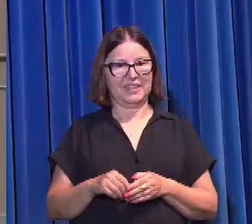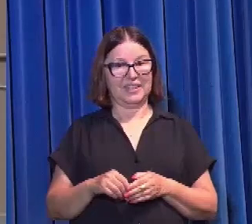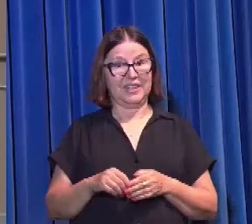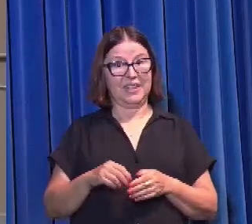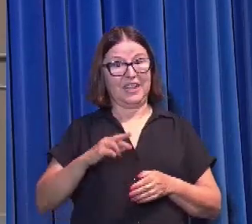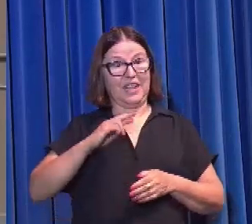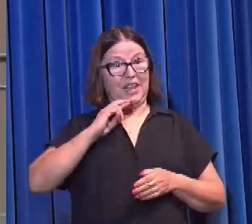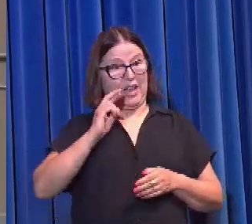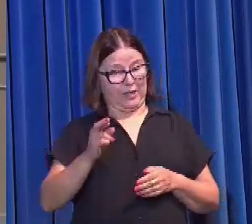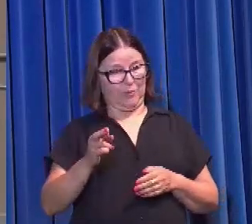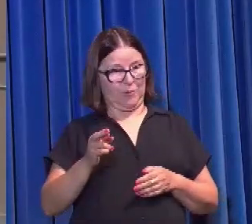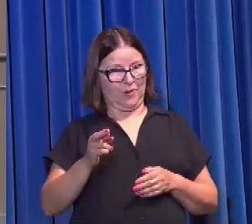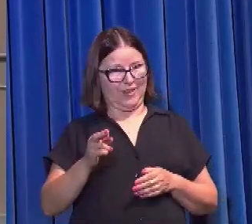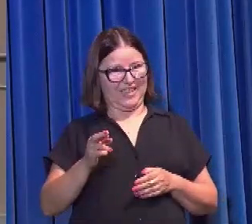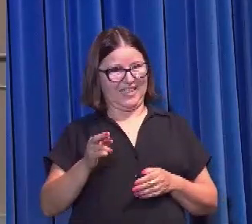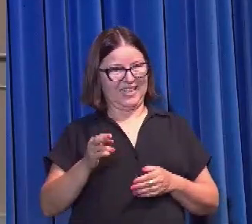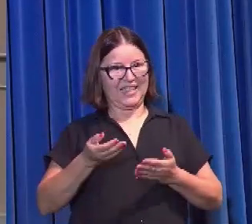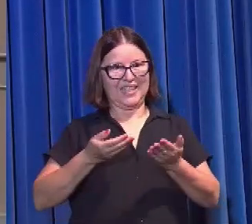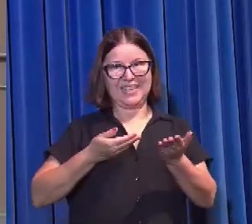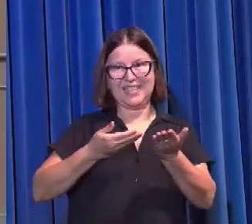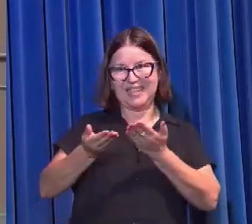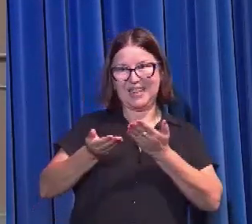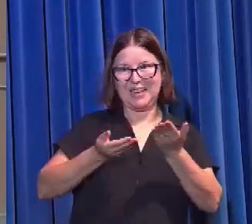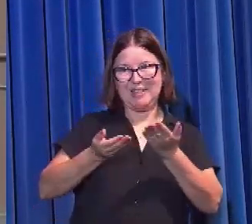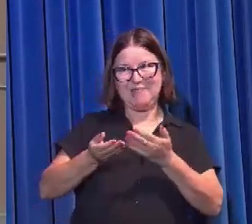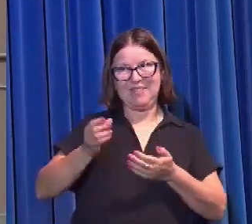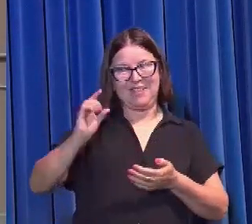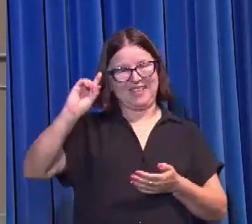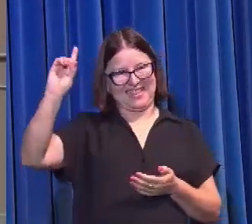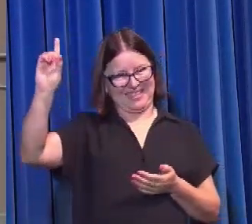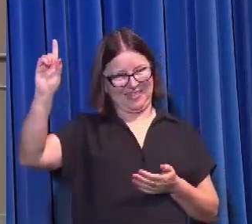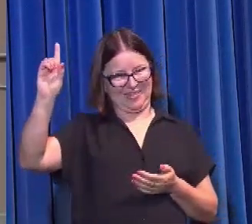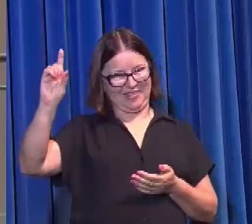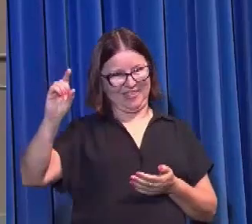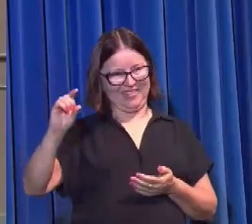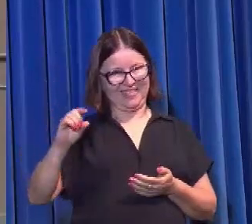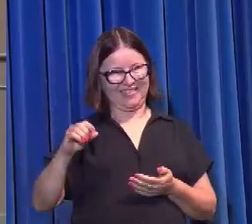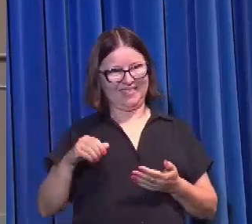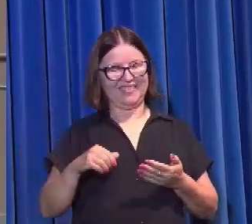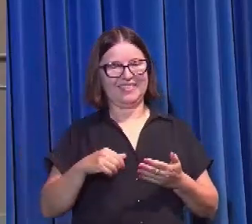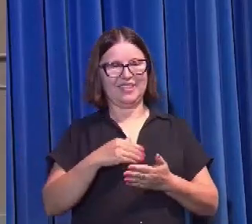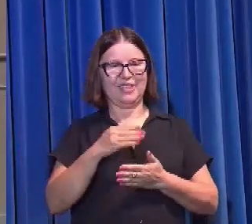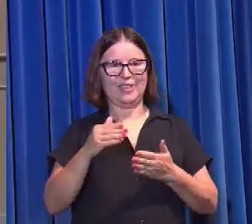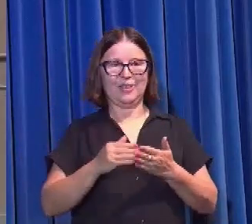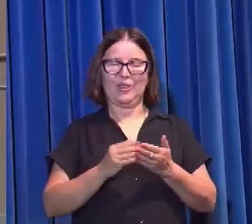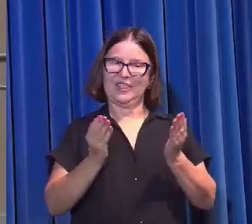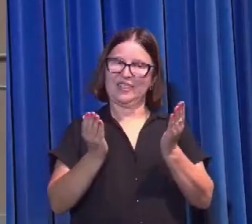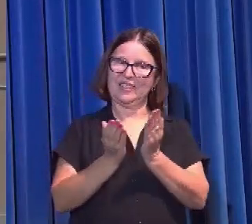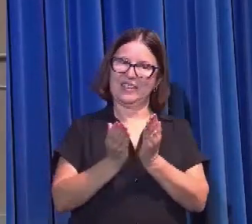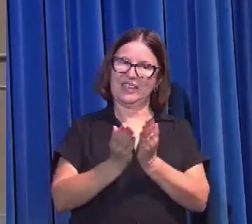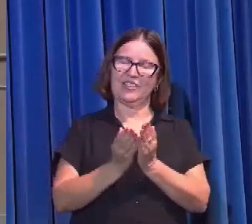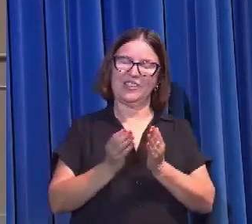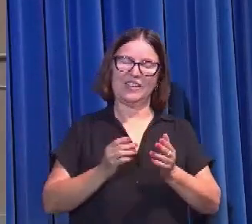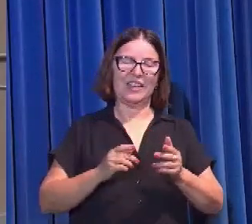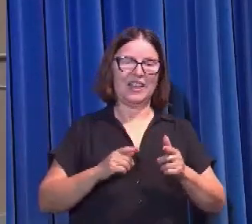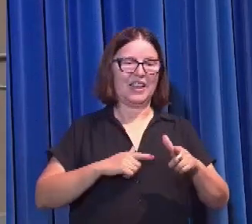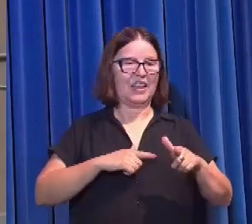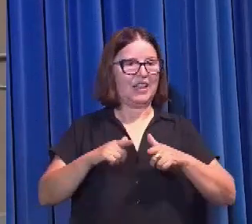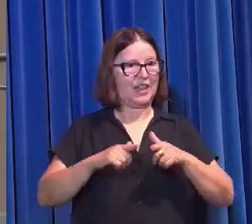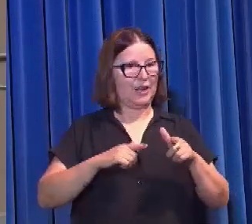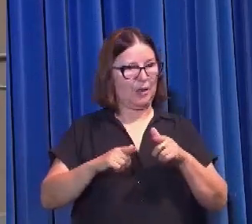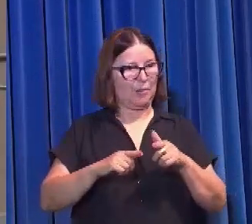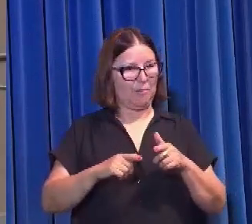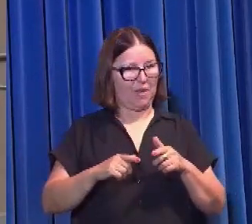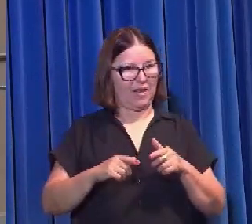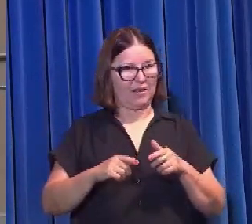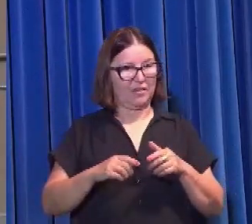serviço para a edificação do corpo. Todo o corpo trabalha de maneira organizada e junta,